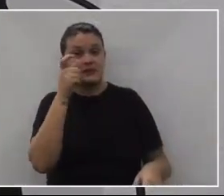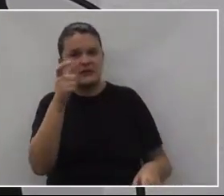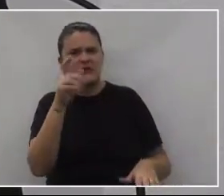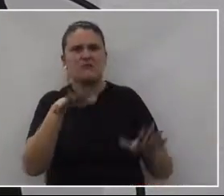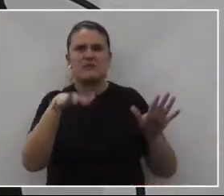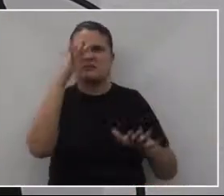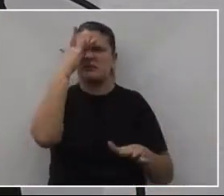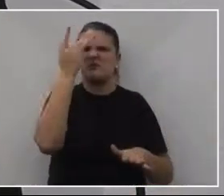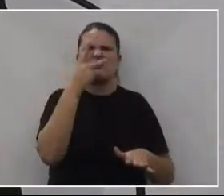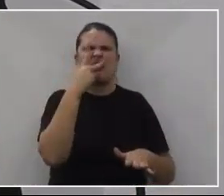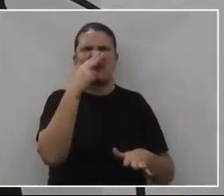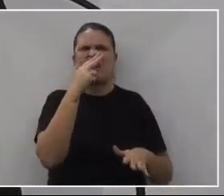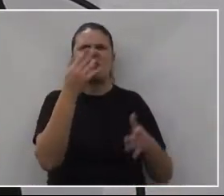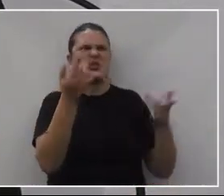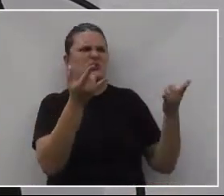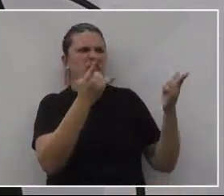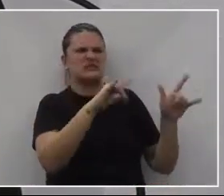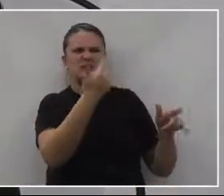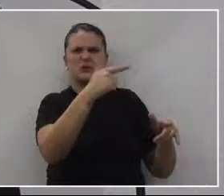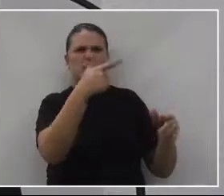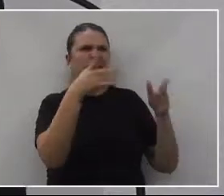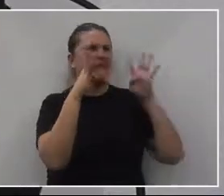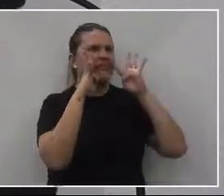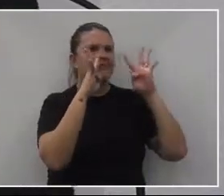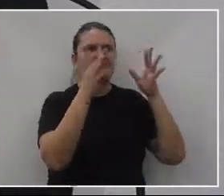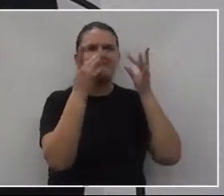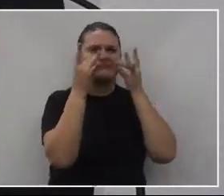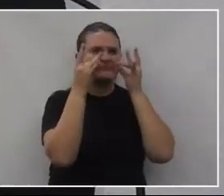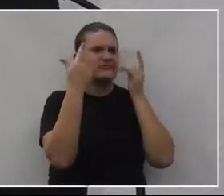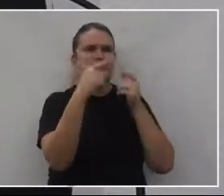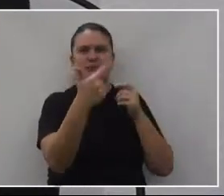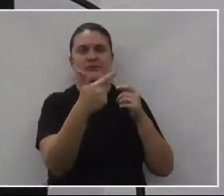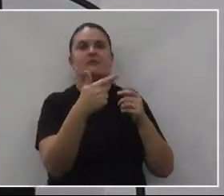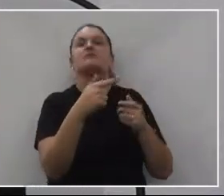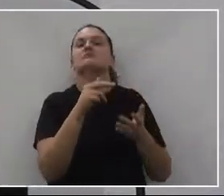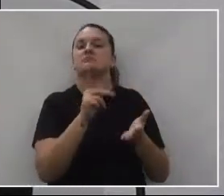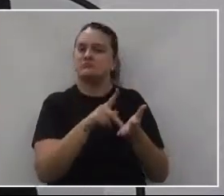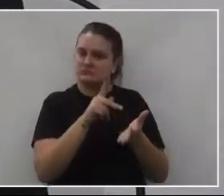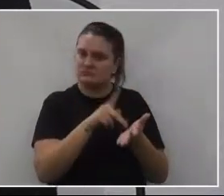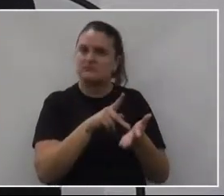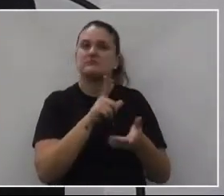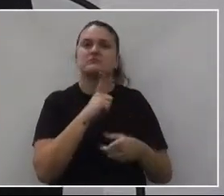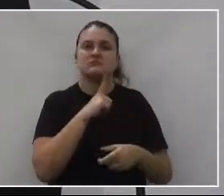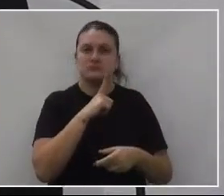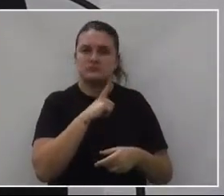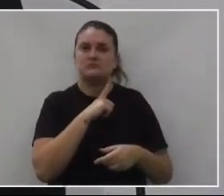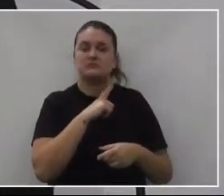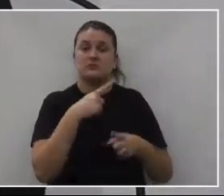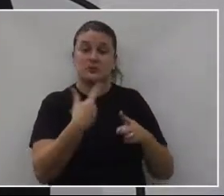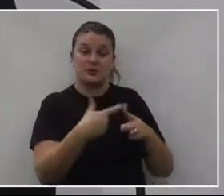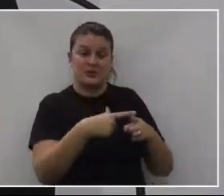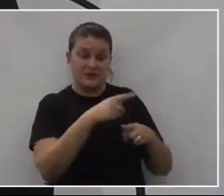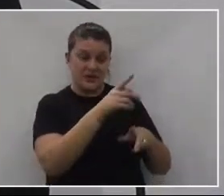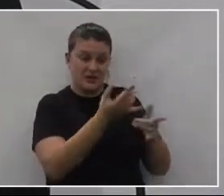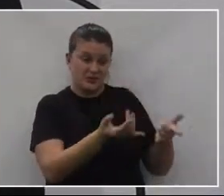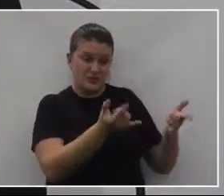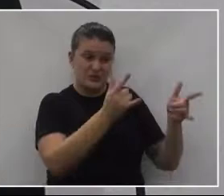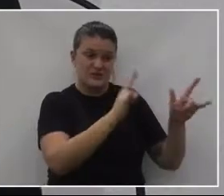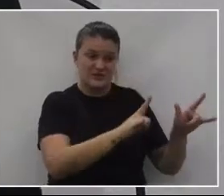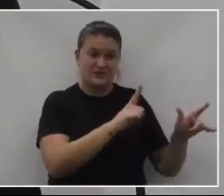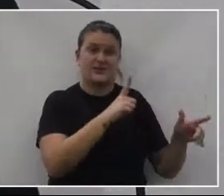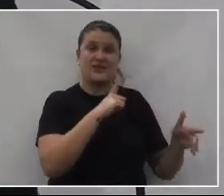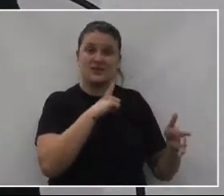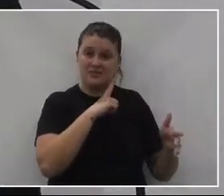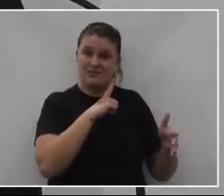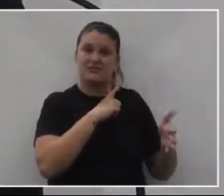dizer, mas eles não prestam atenção. Prestam sim. Mais do que isso, o público adolescente e jovem nas nossas cidades tem pedido